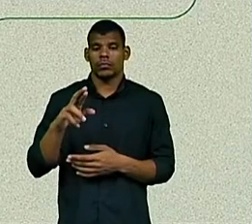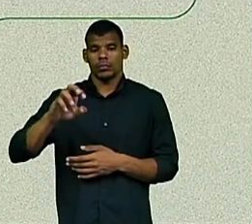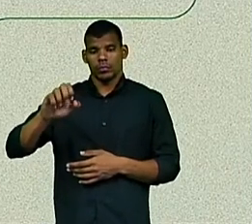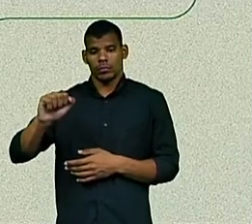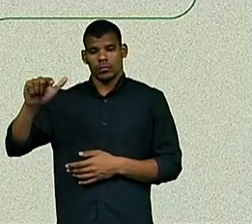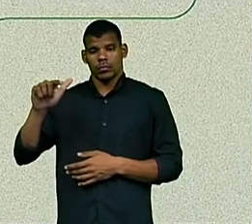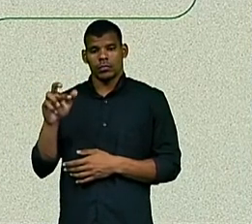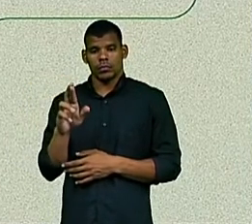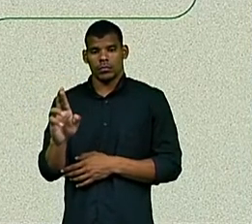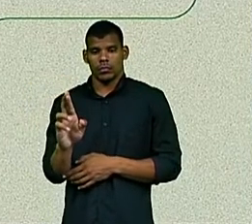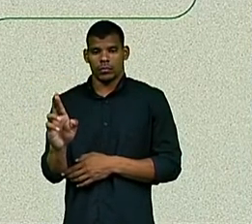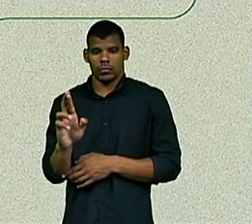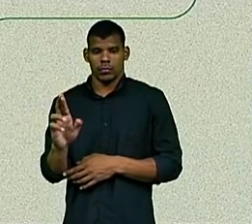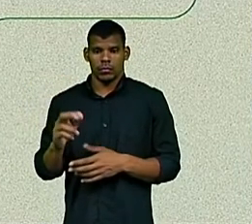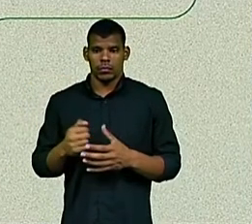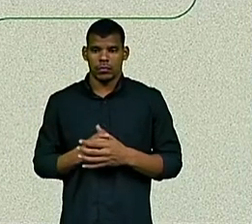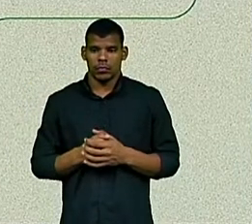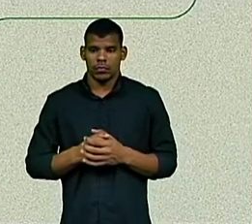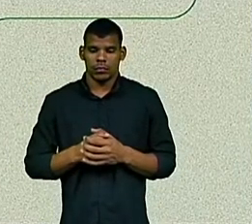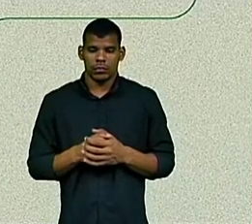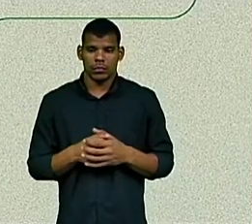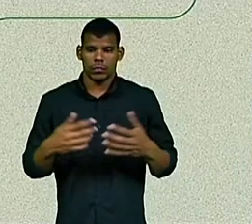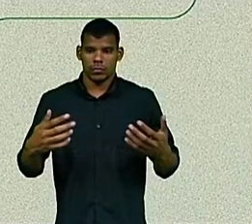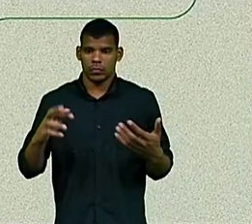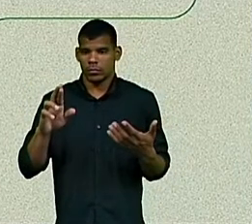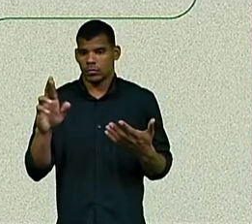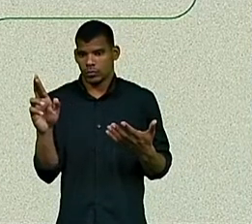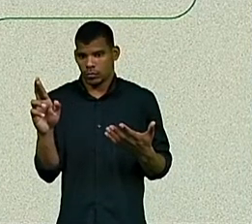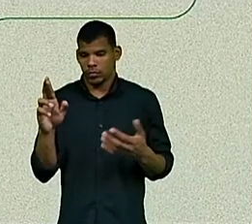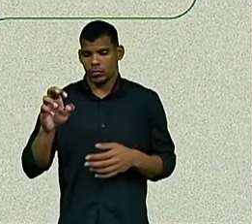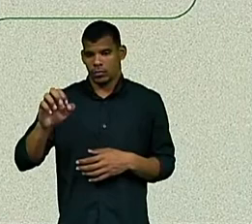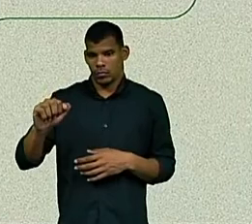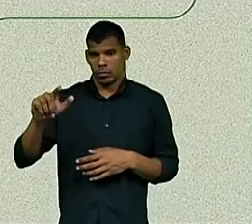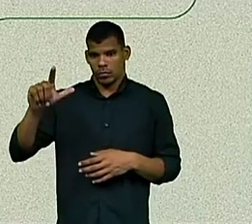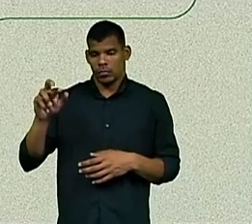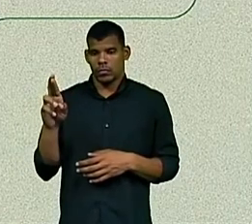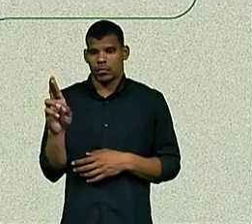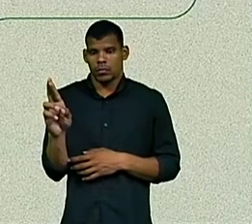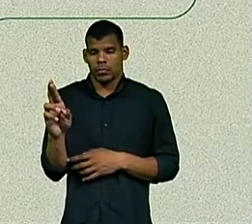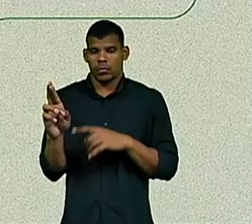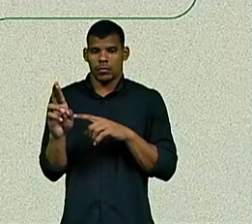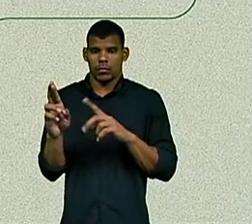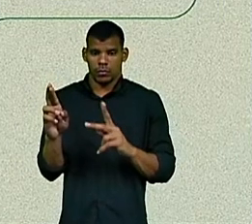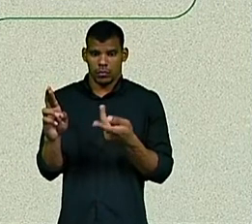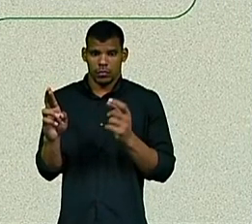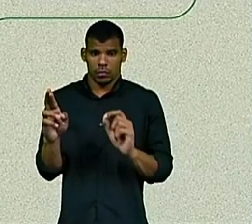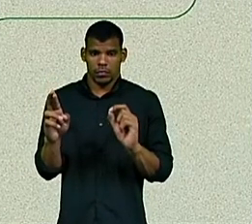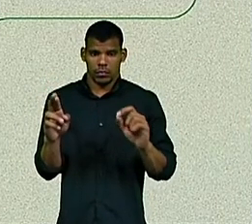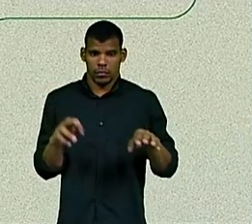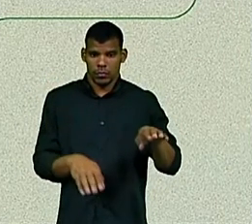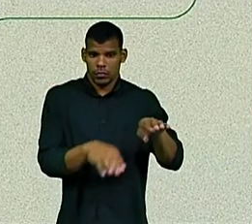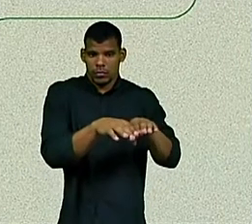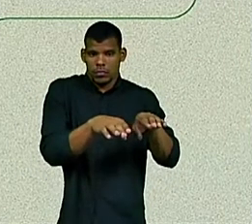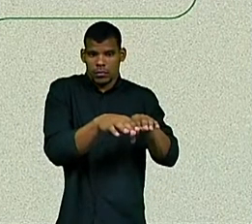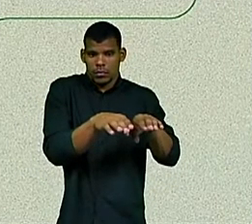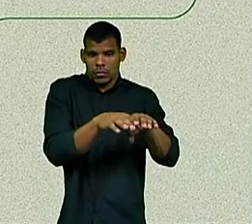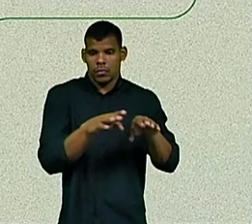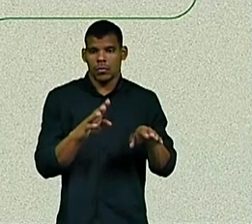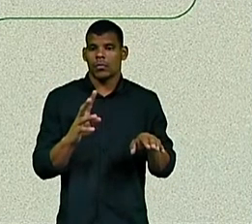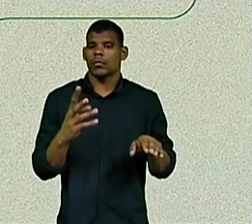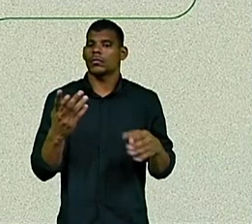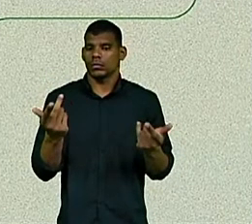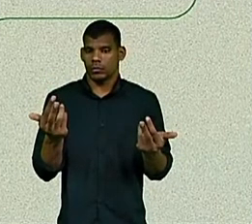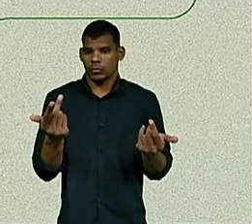Como é que isso acontece o real ele foi por algum tempo é que Parado né ficou valendo